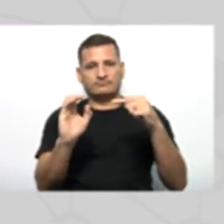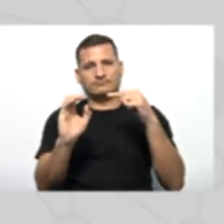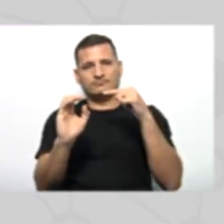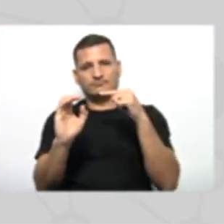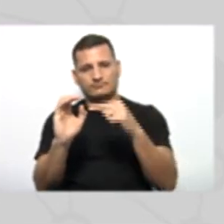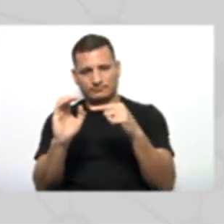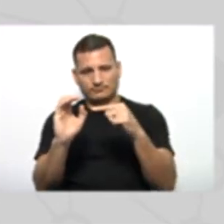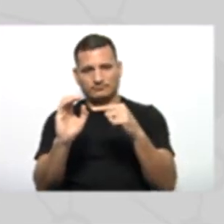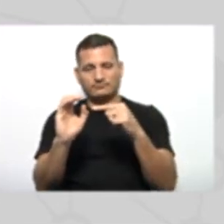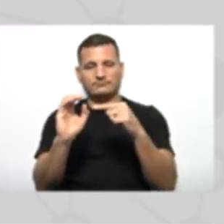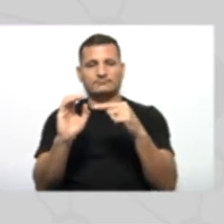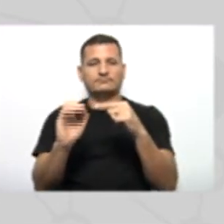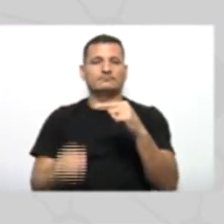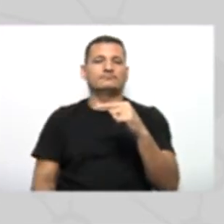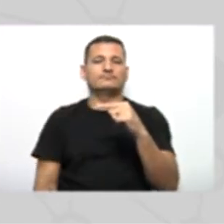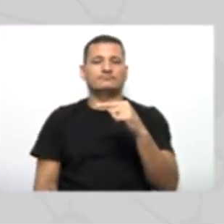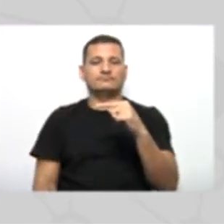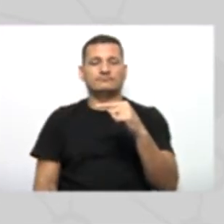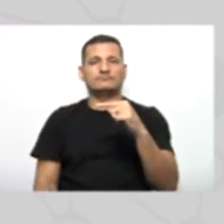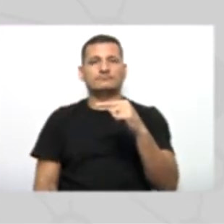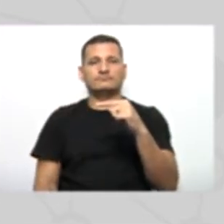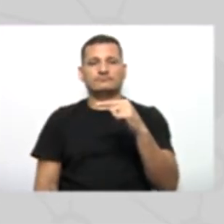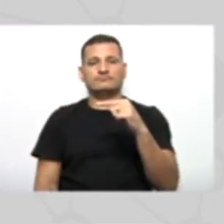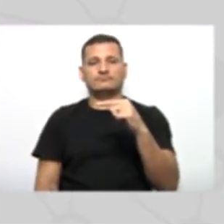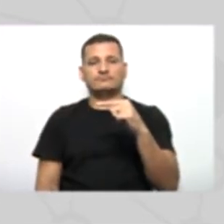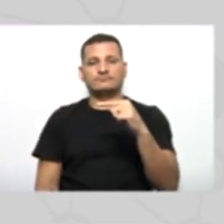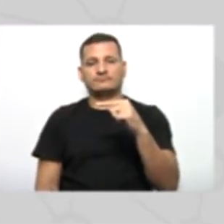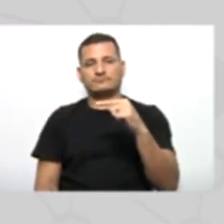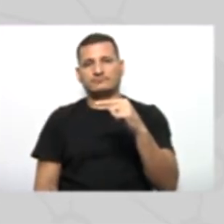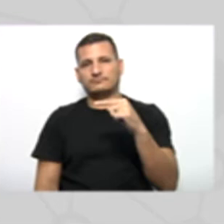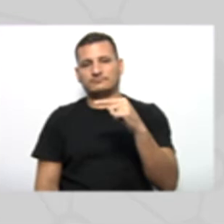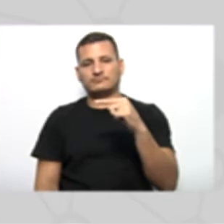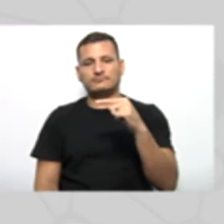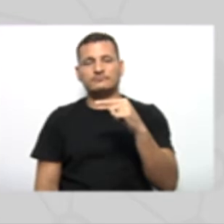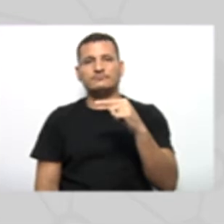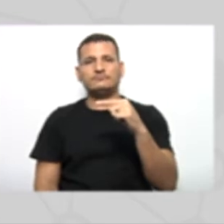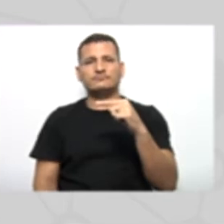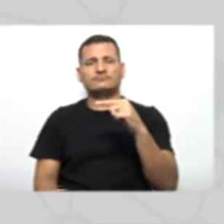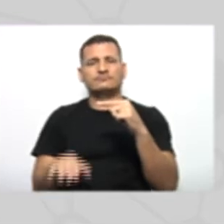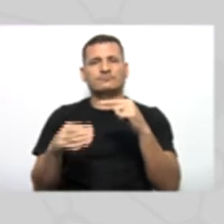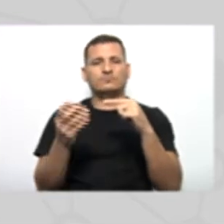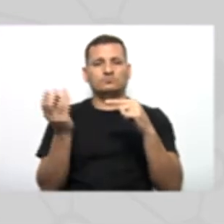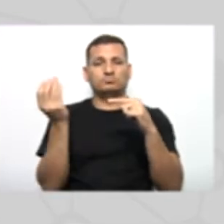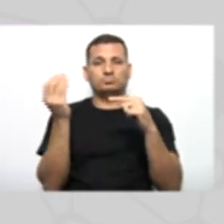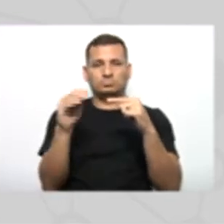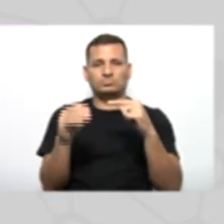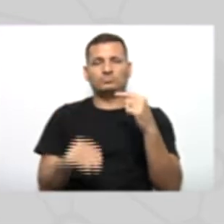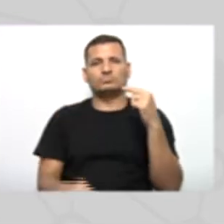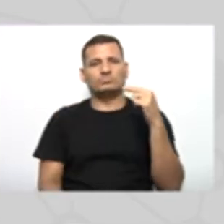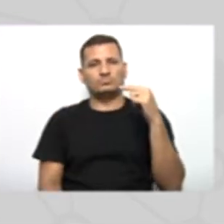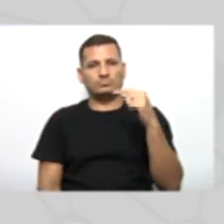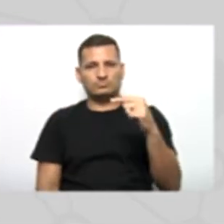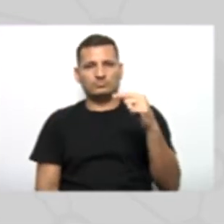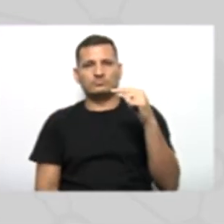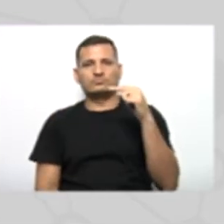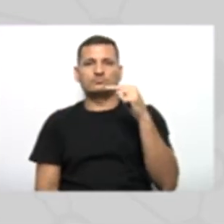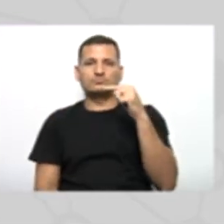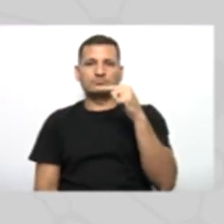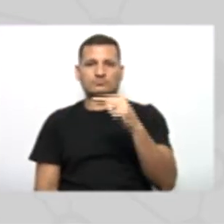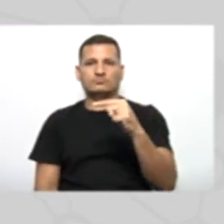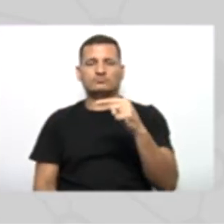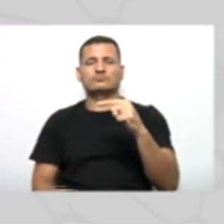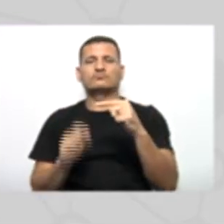underline, underline, CPF. A partir do momento que você coloca esse underline, underline, antes do nome, você